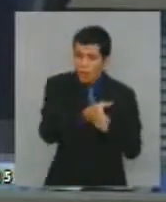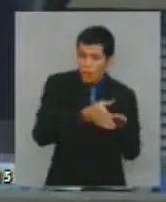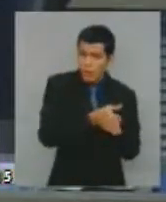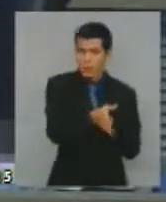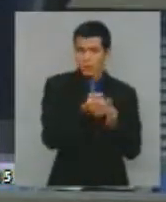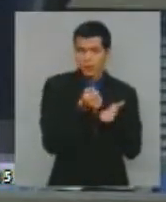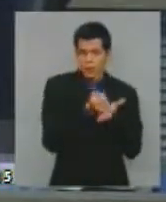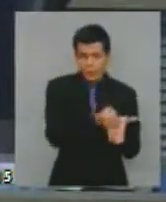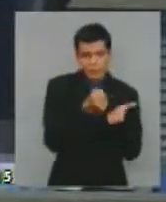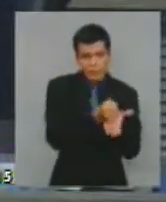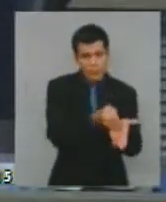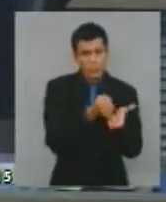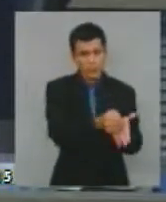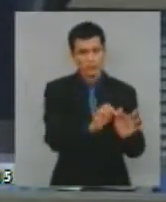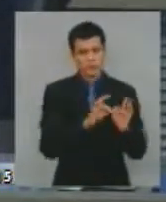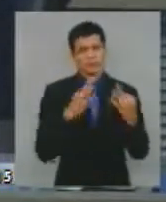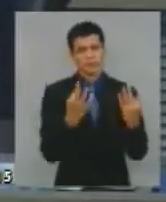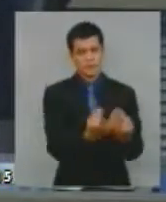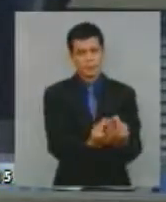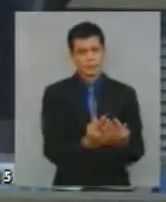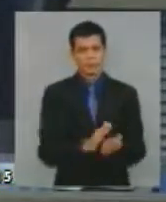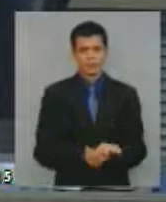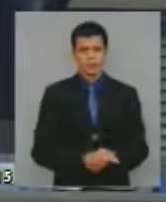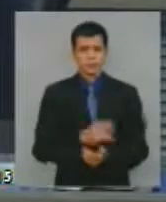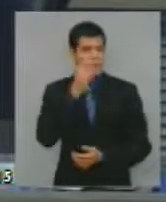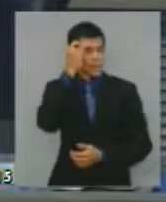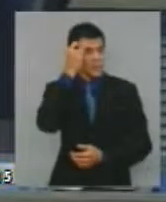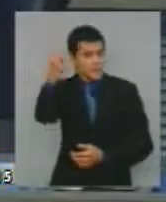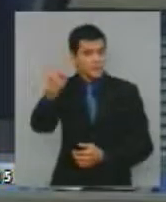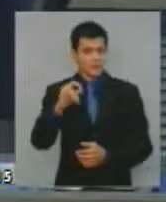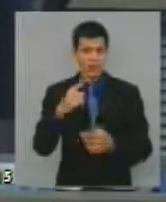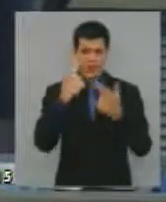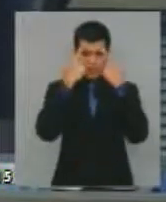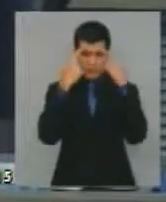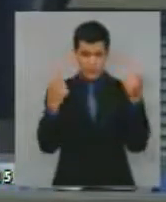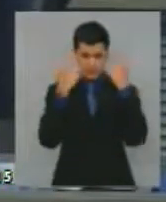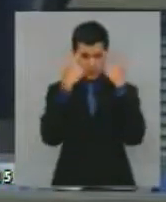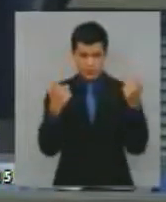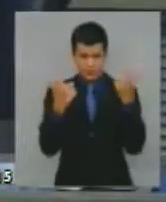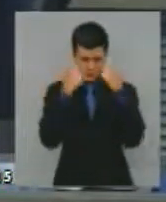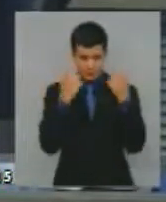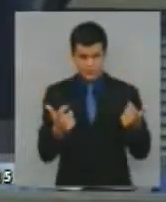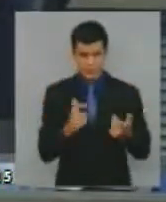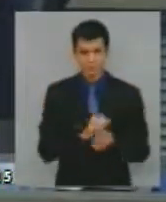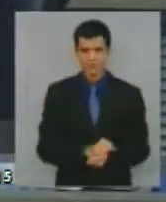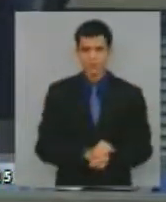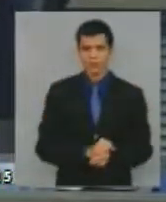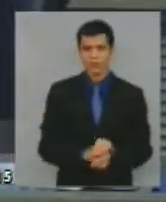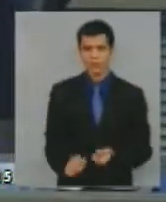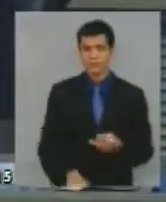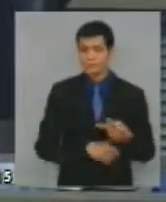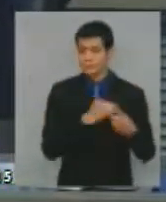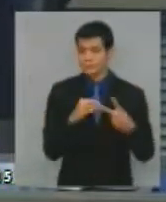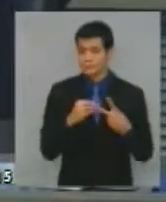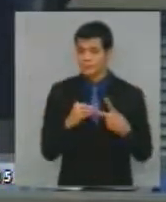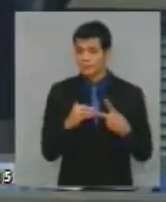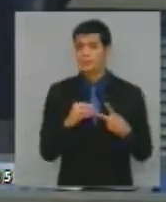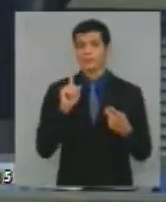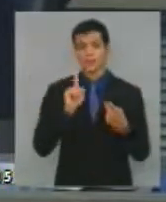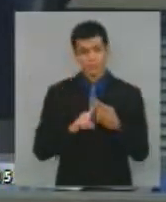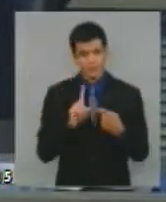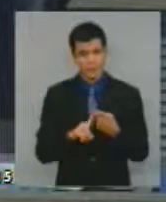esse tipo de violência de nossas crianças e adolescentes. Obrigado. E o outro, como nós sabemos que